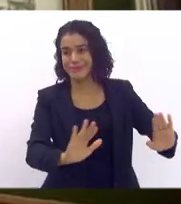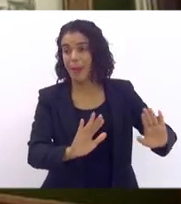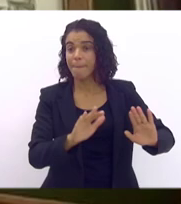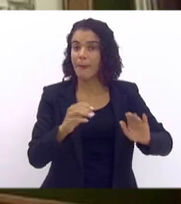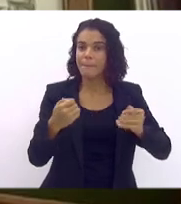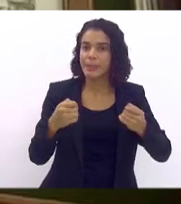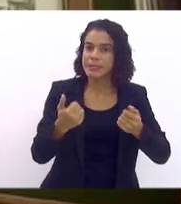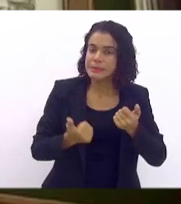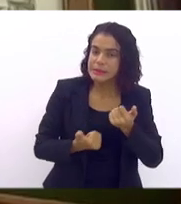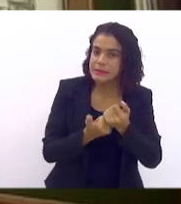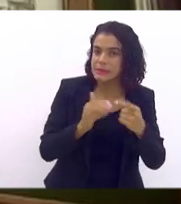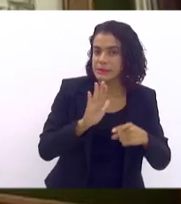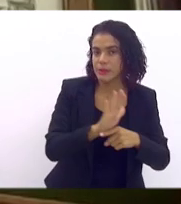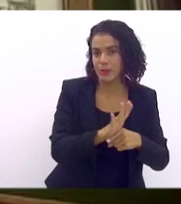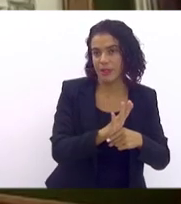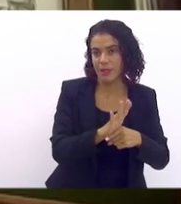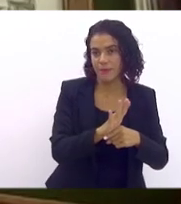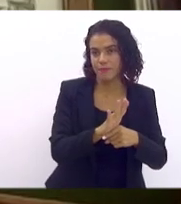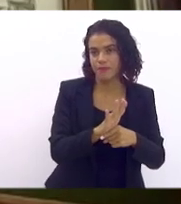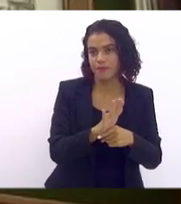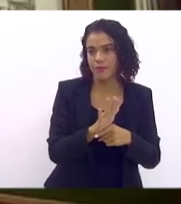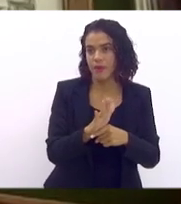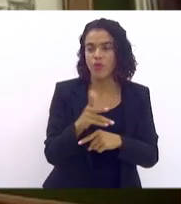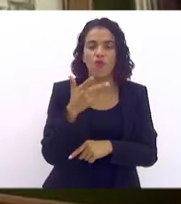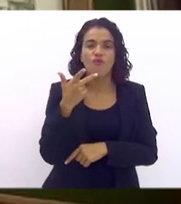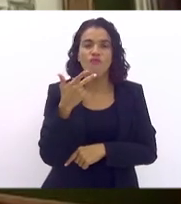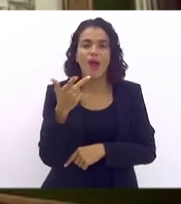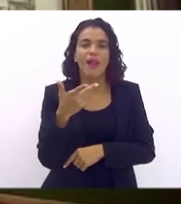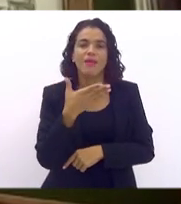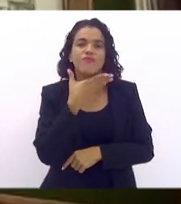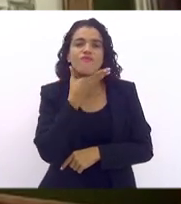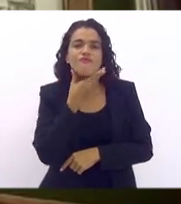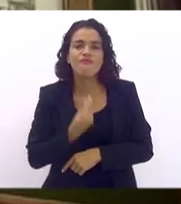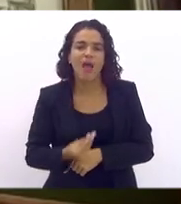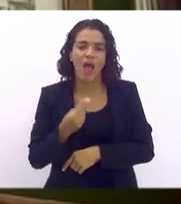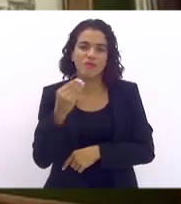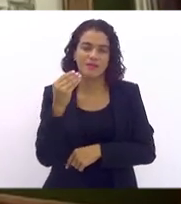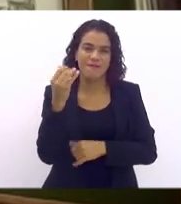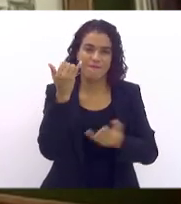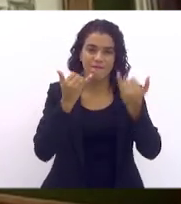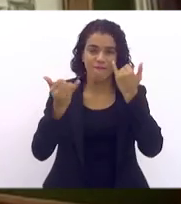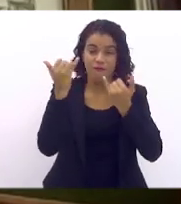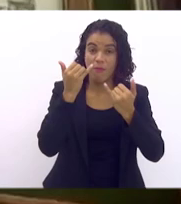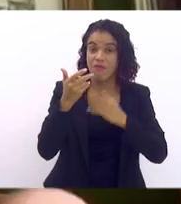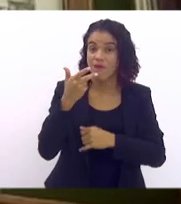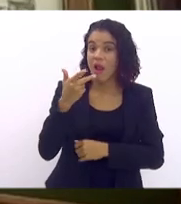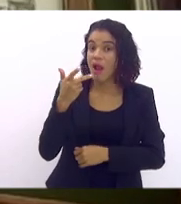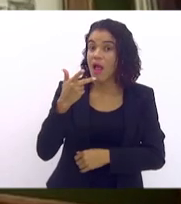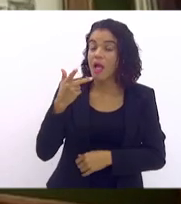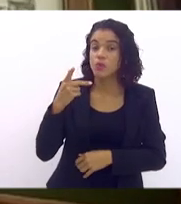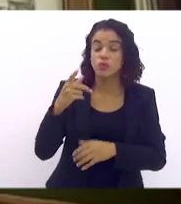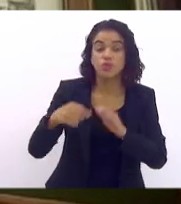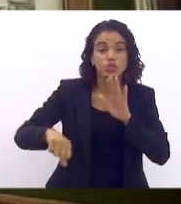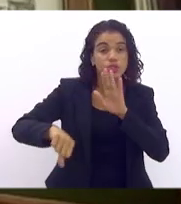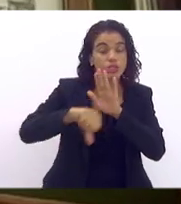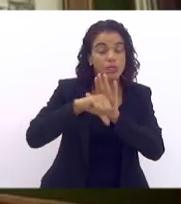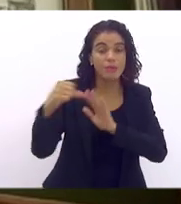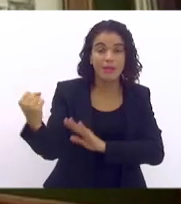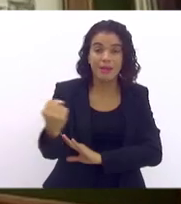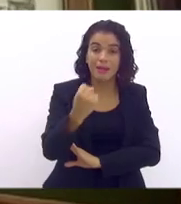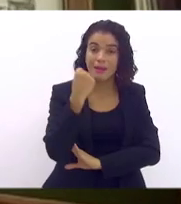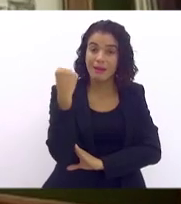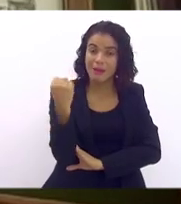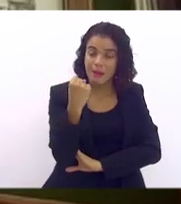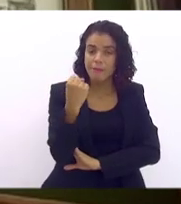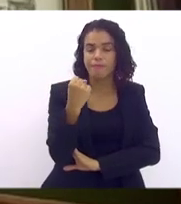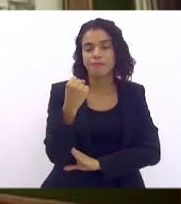precisam colaborar. Nós não estamos falando de fake news, nós estamos falando de crimes gravíssimos. E eu acho que a